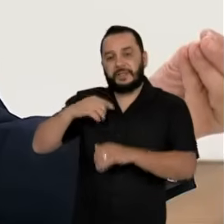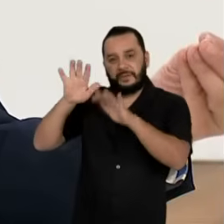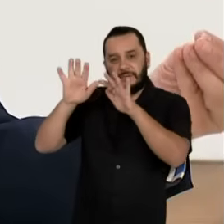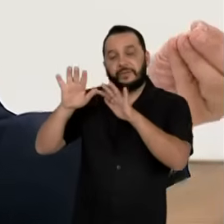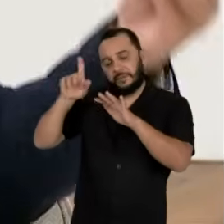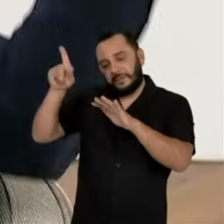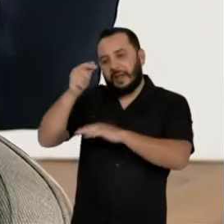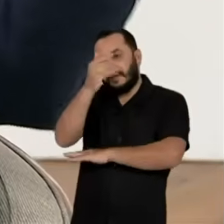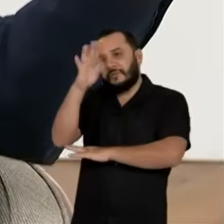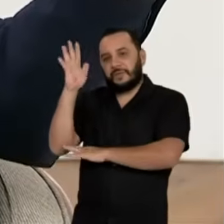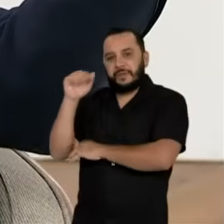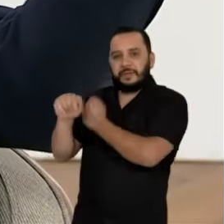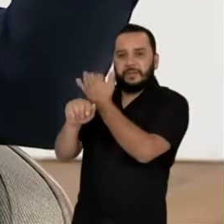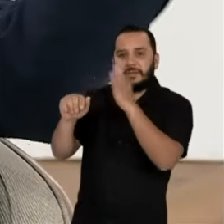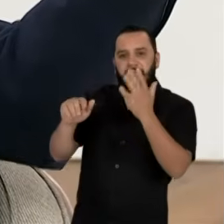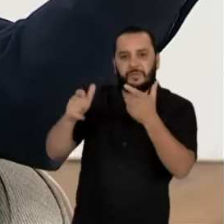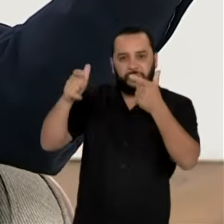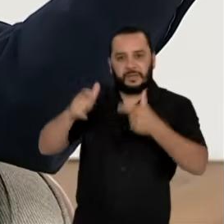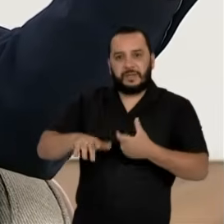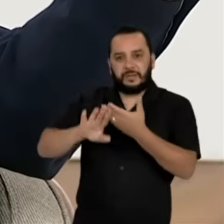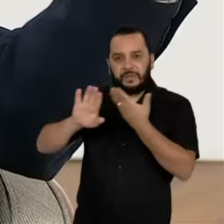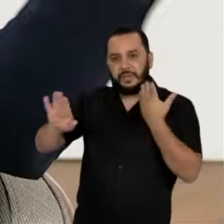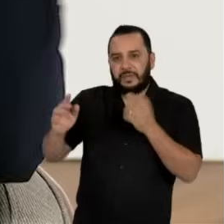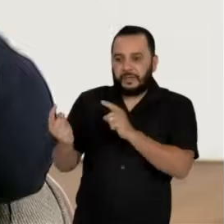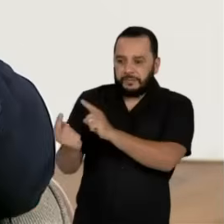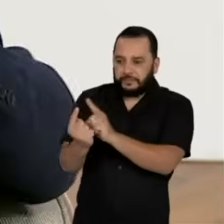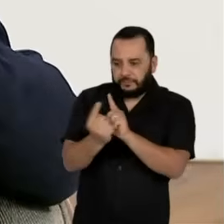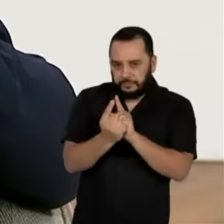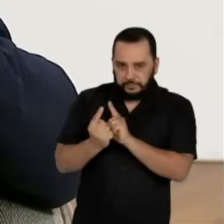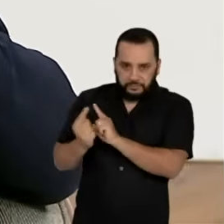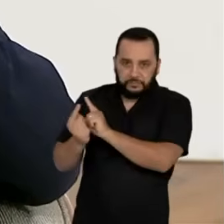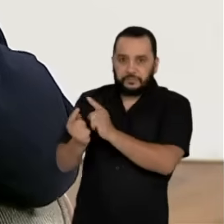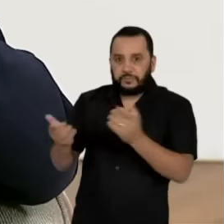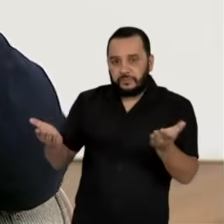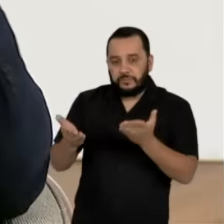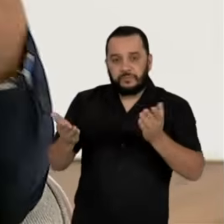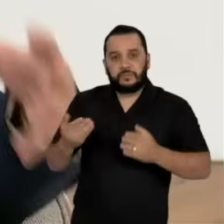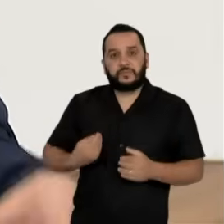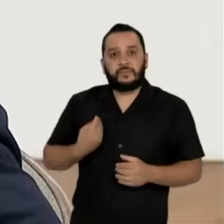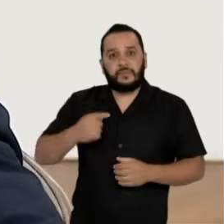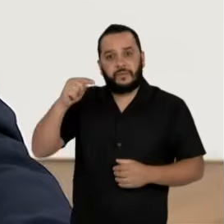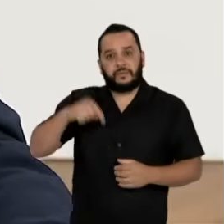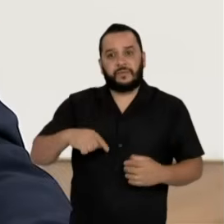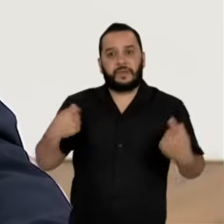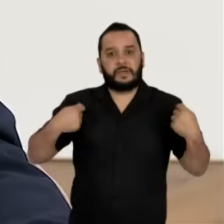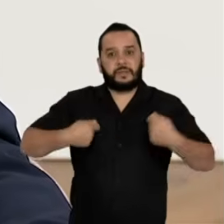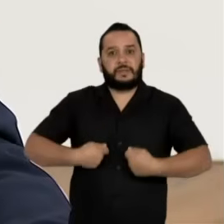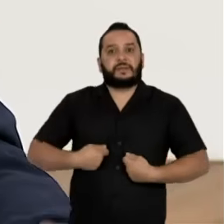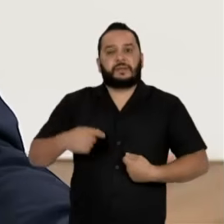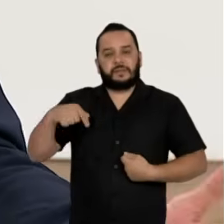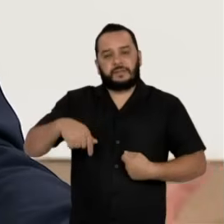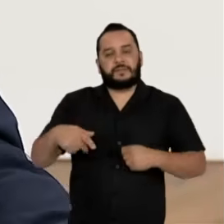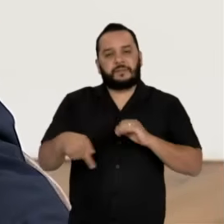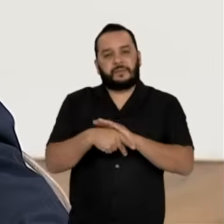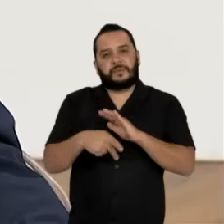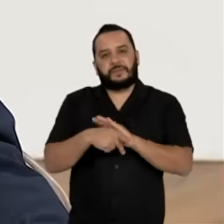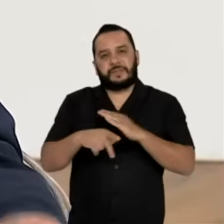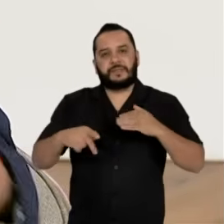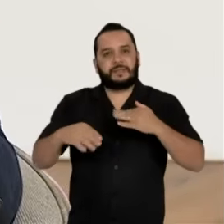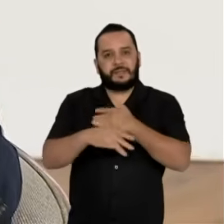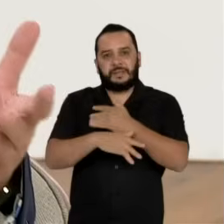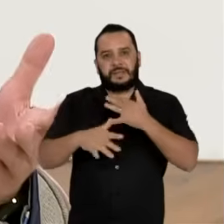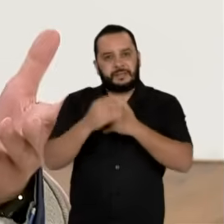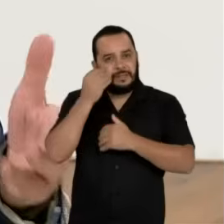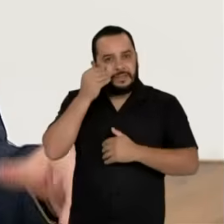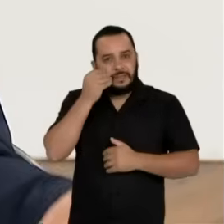meio do mato, né, numa área isolada lá, fazendo atendimento médico. Hoje eu estou aqui de blazer, aqui na cidade grande, né, tentando responder isso tudo. Eu